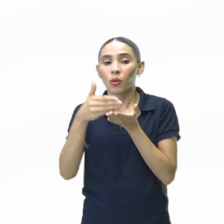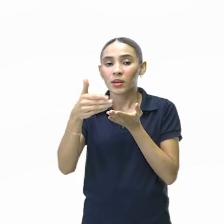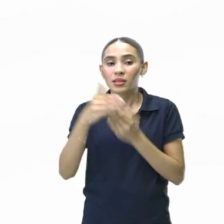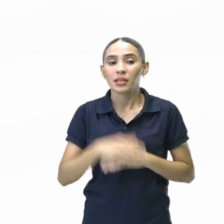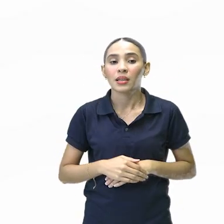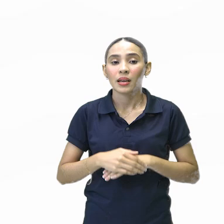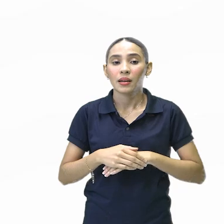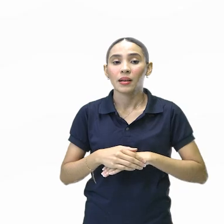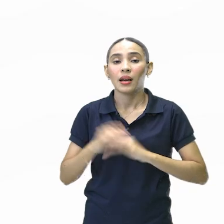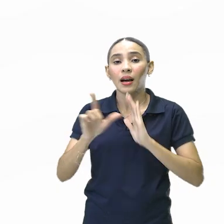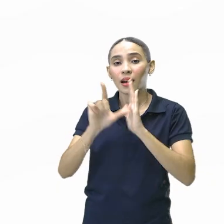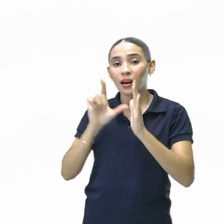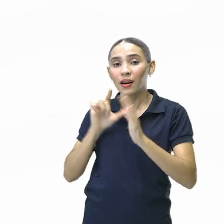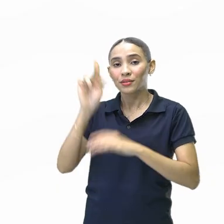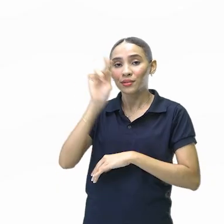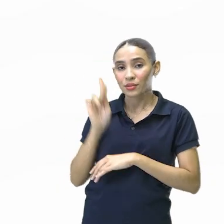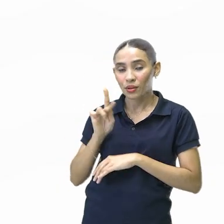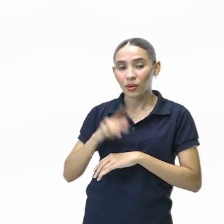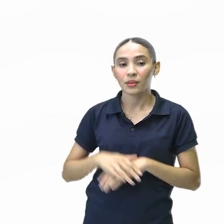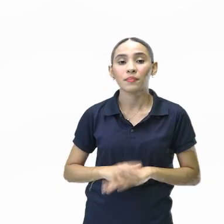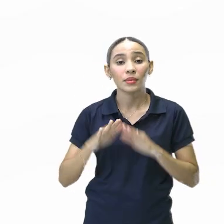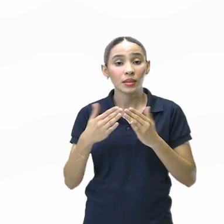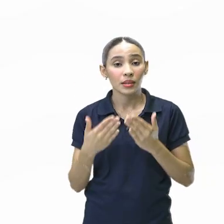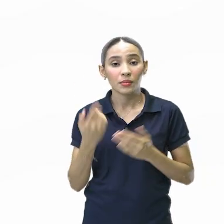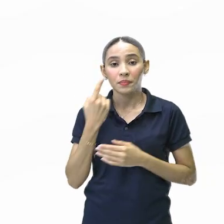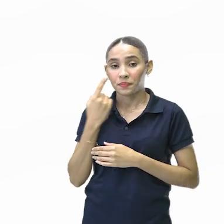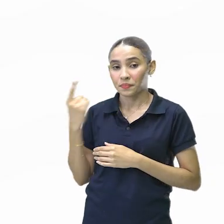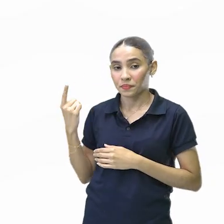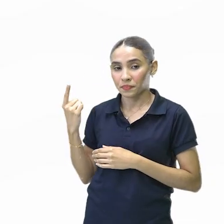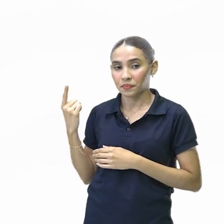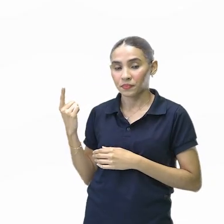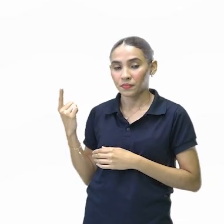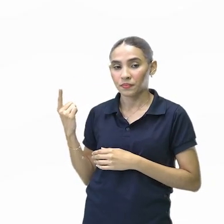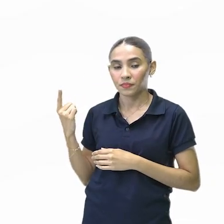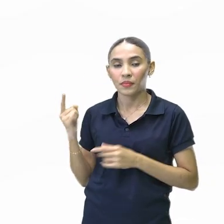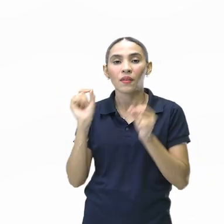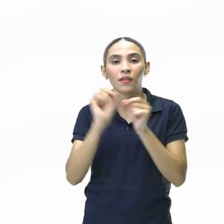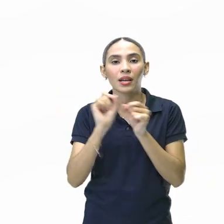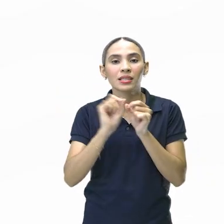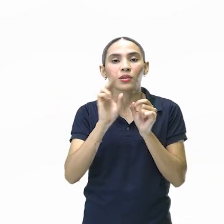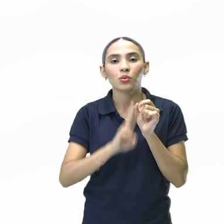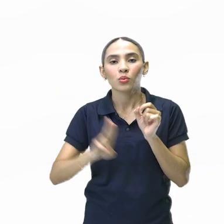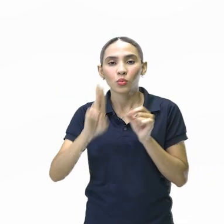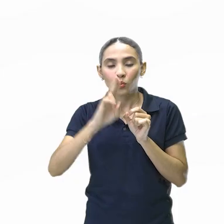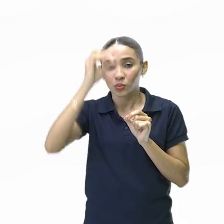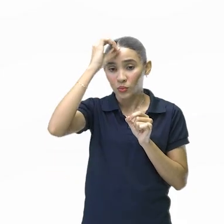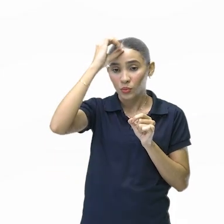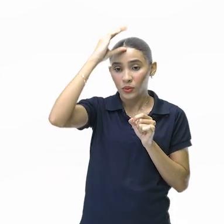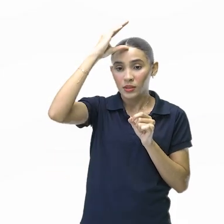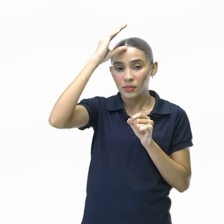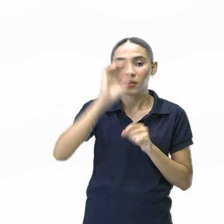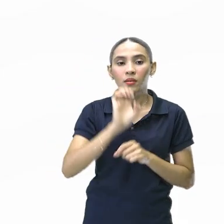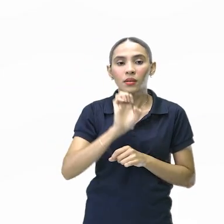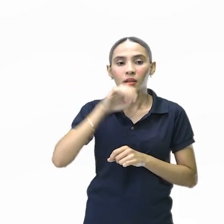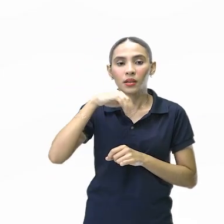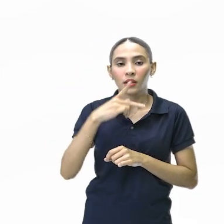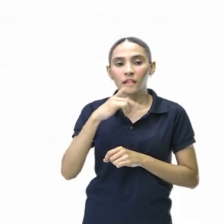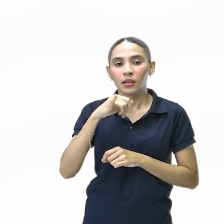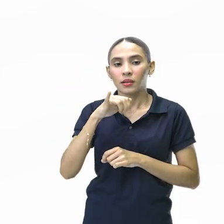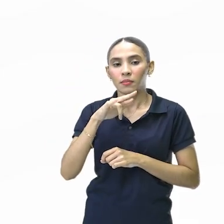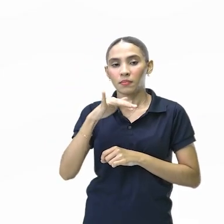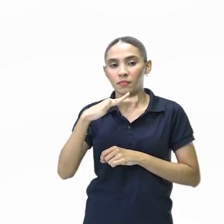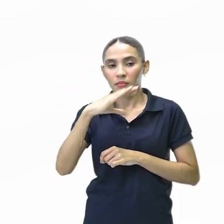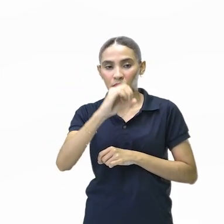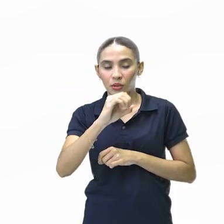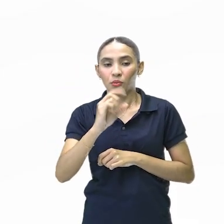pela pré-história. Pré-história e antiguidade, né, fazendo uso do conhecimento empírico,